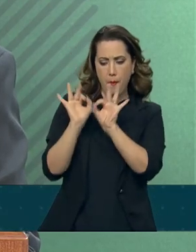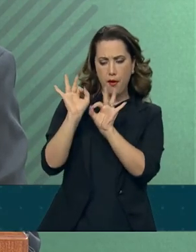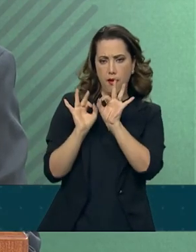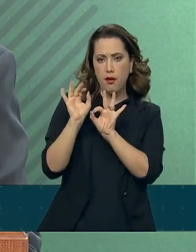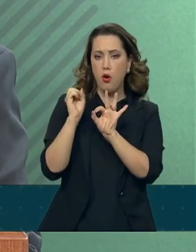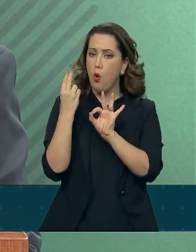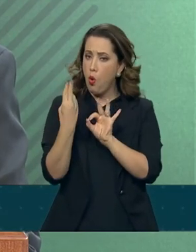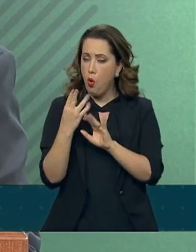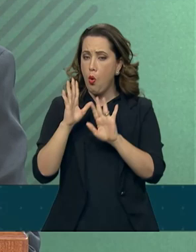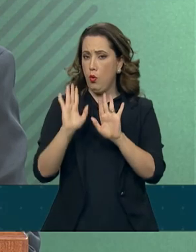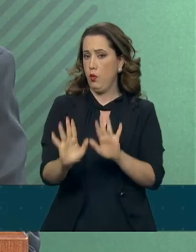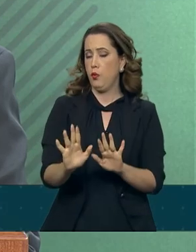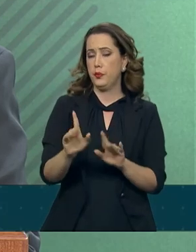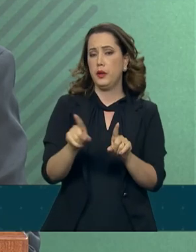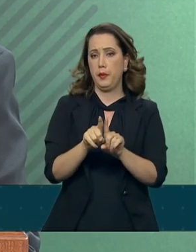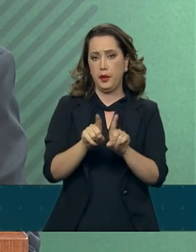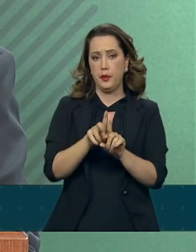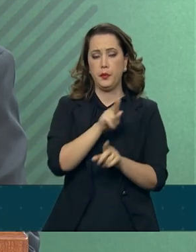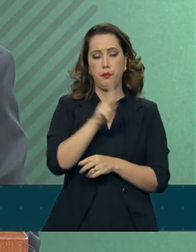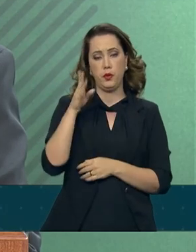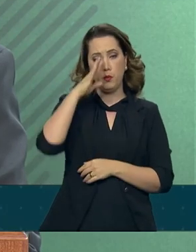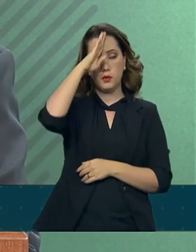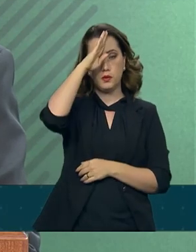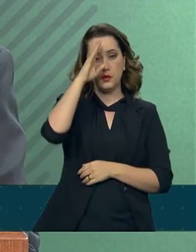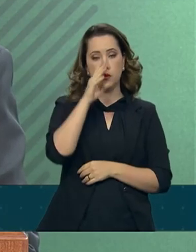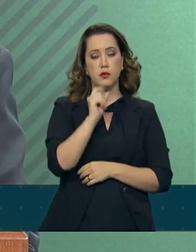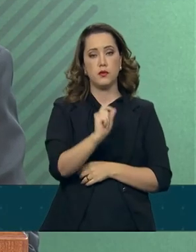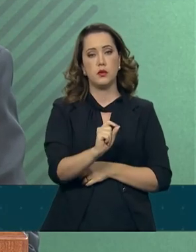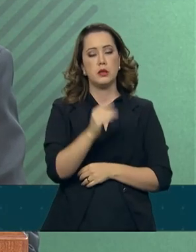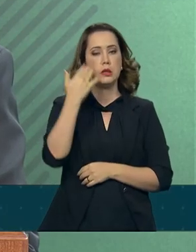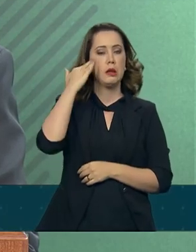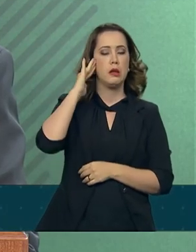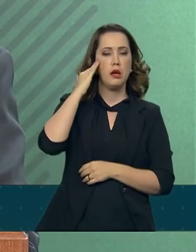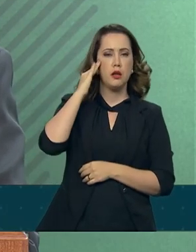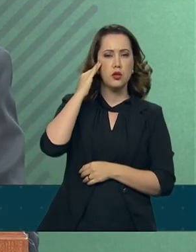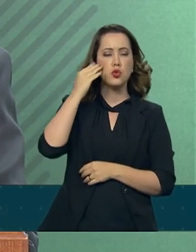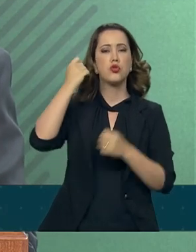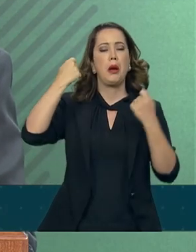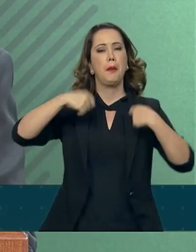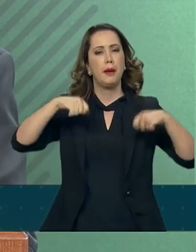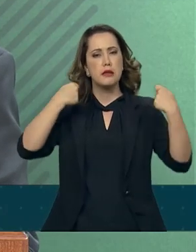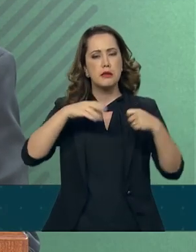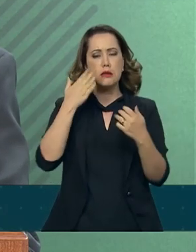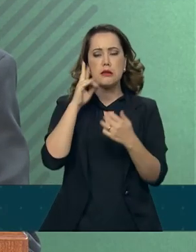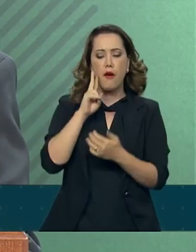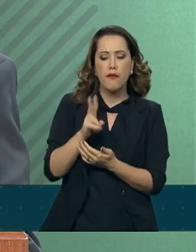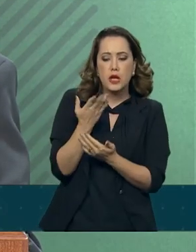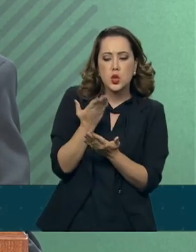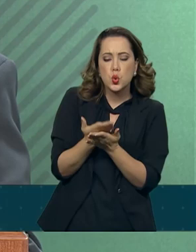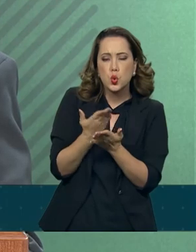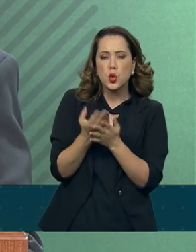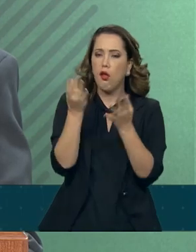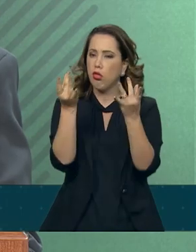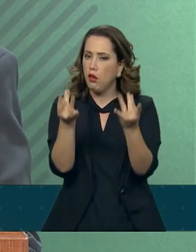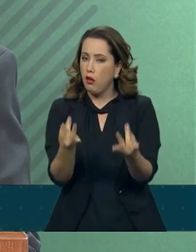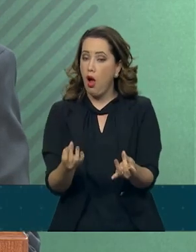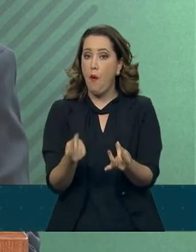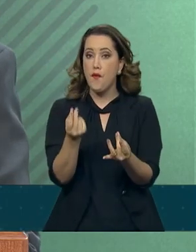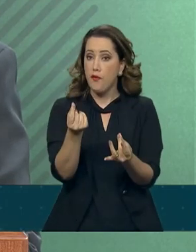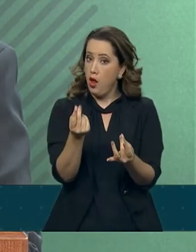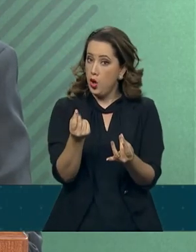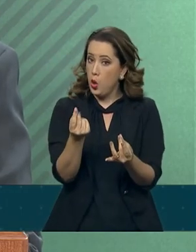obstante o presidente jair bolsonaro entende que é necessário analisar os custos que